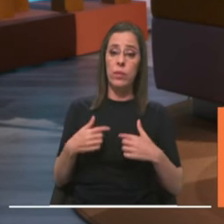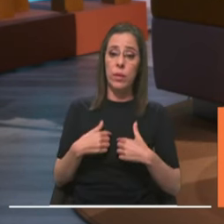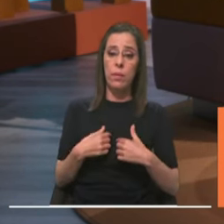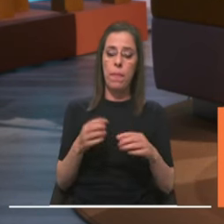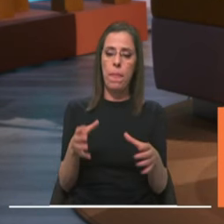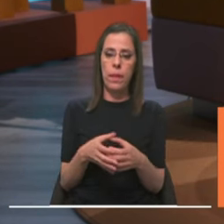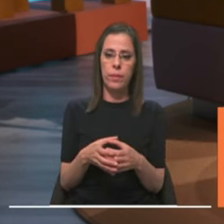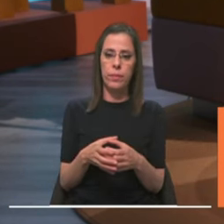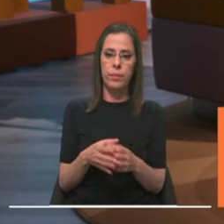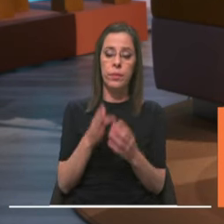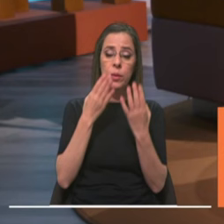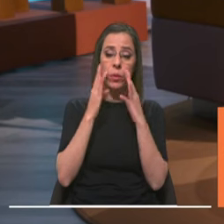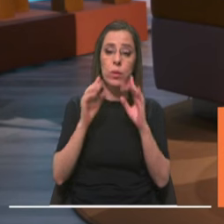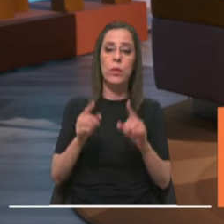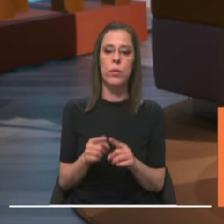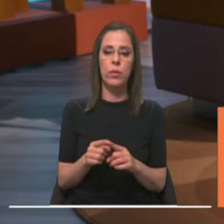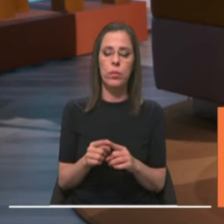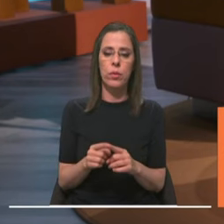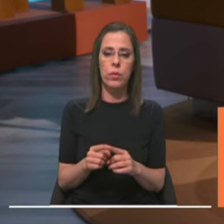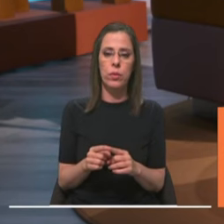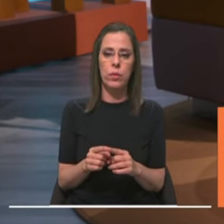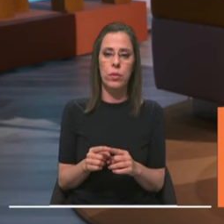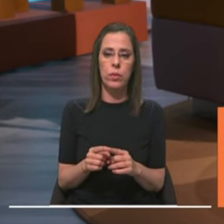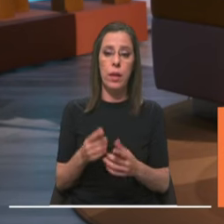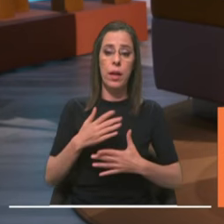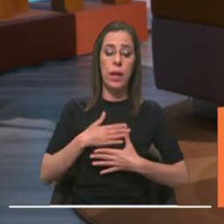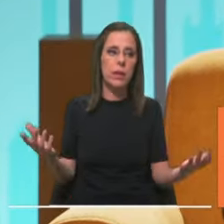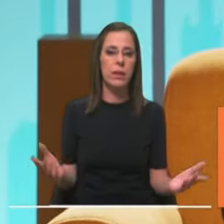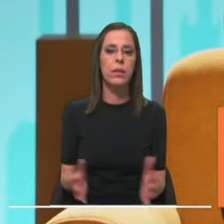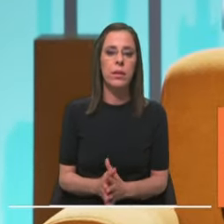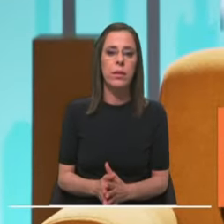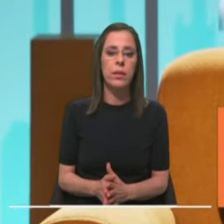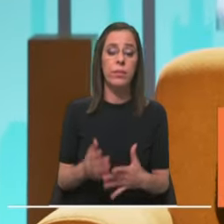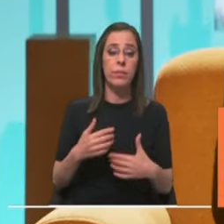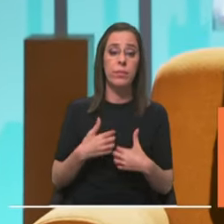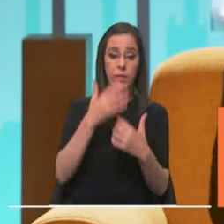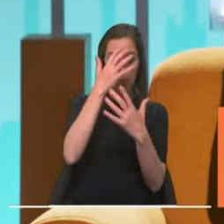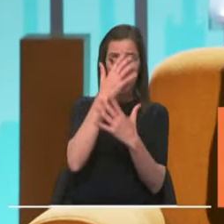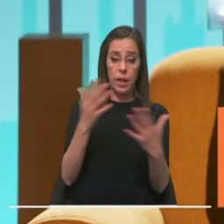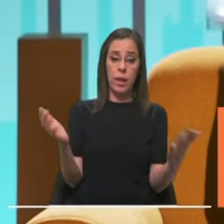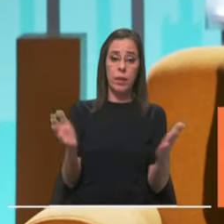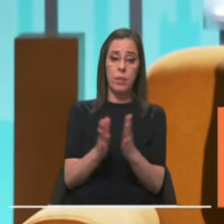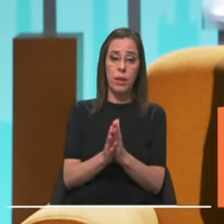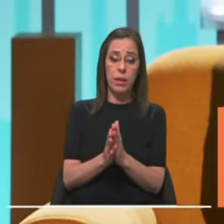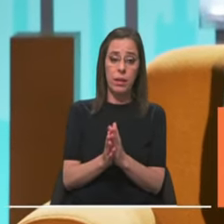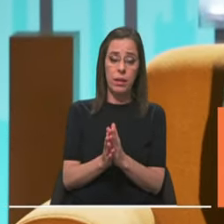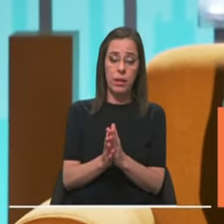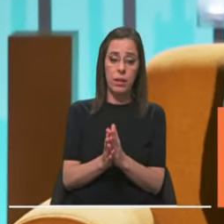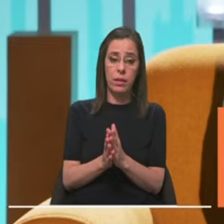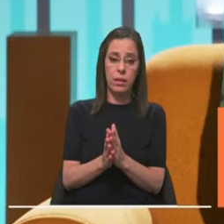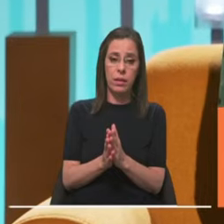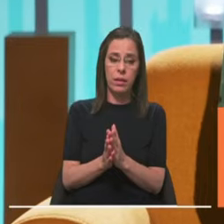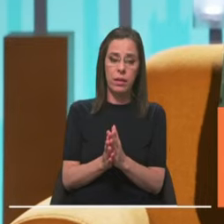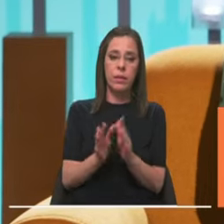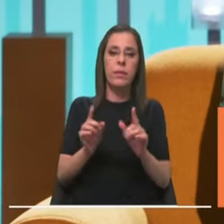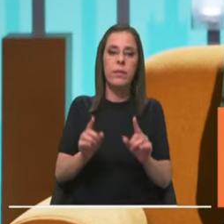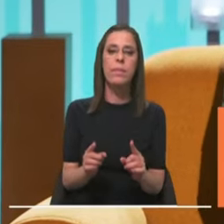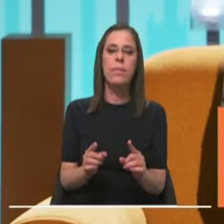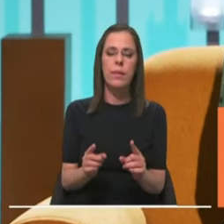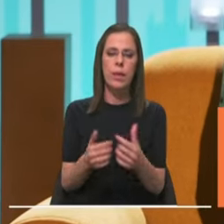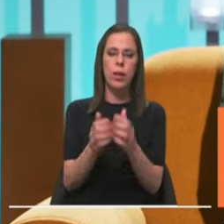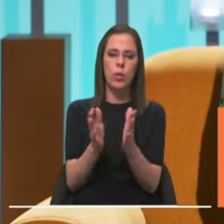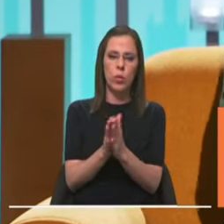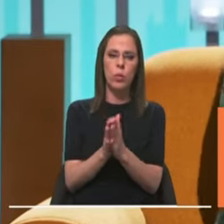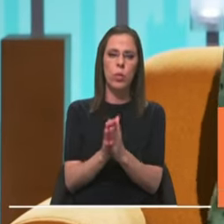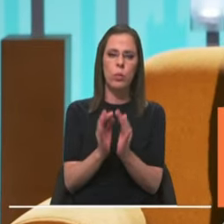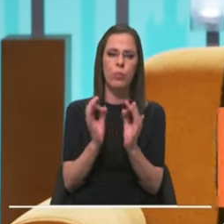no grupo do Facebook, o grupo do Amigos do Bom Barral. Eu fiquei muito admirada e julgo que deve ter tido, isto tudo deve